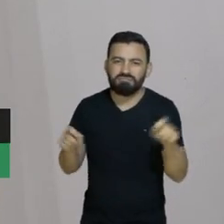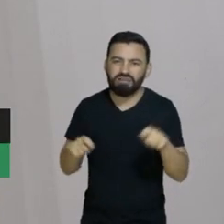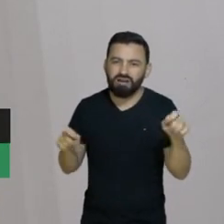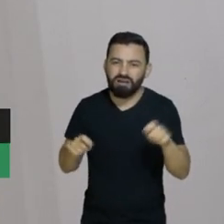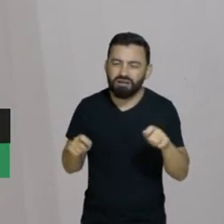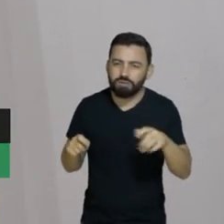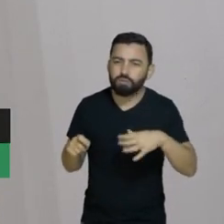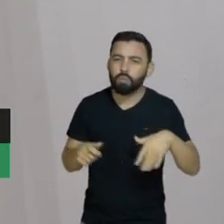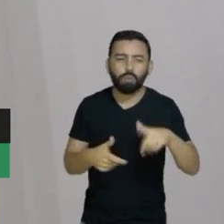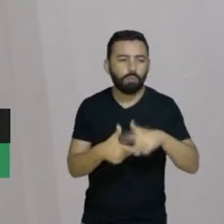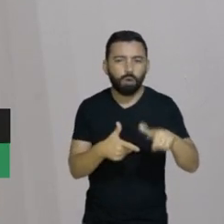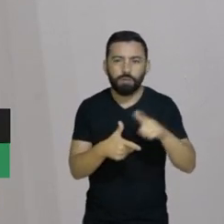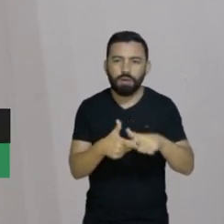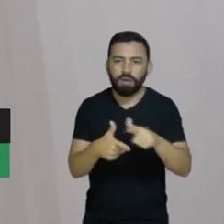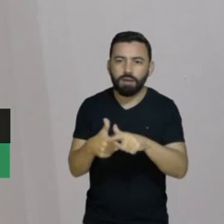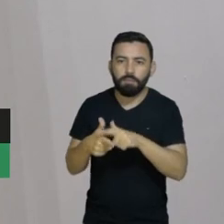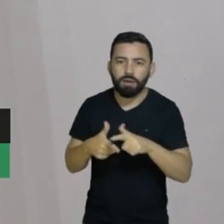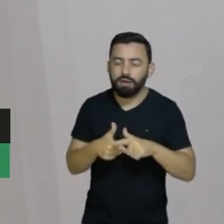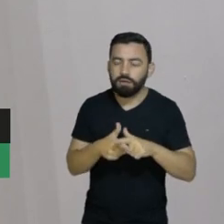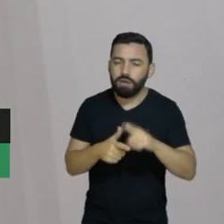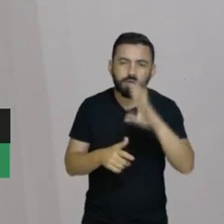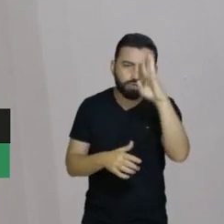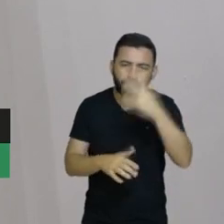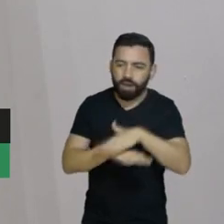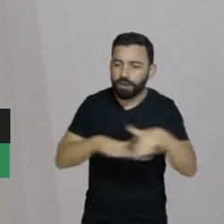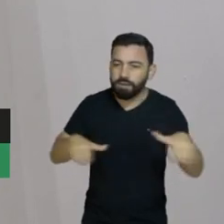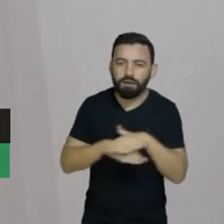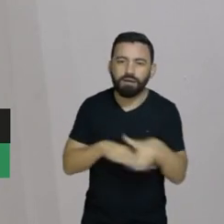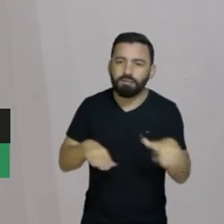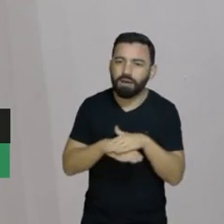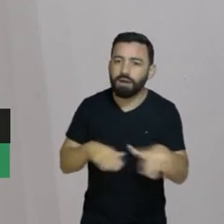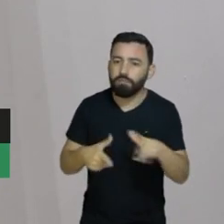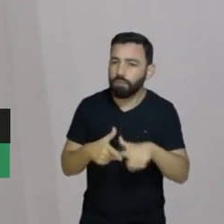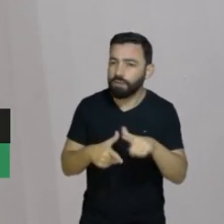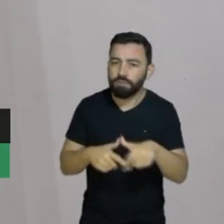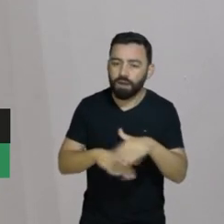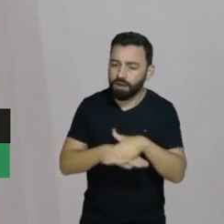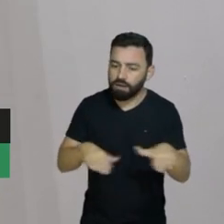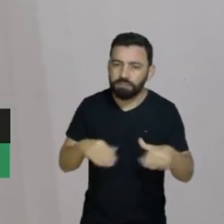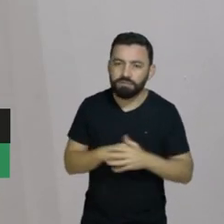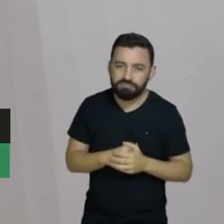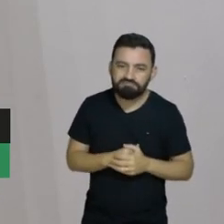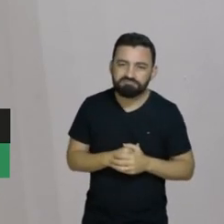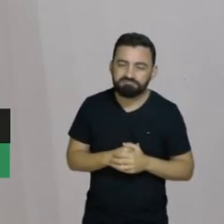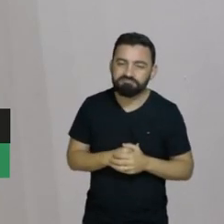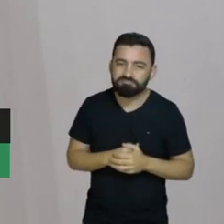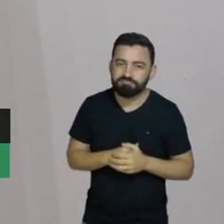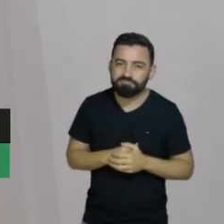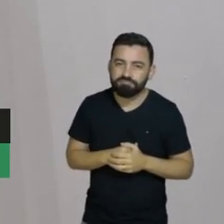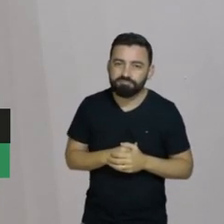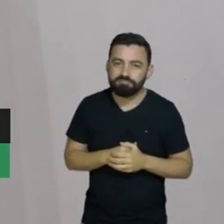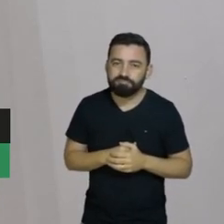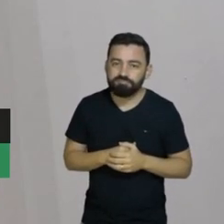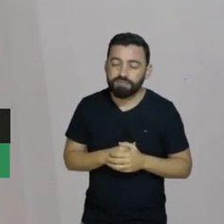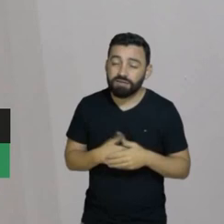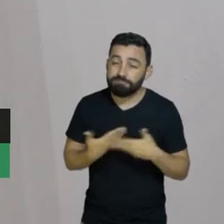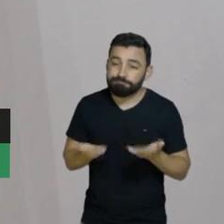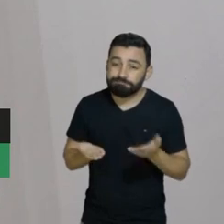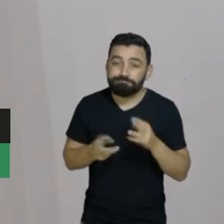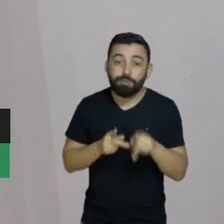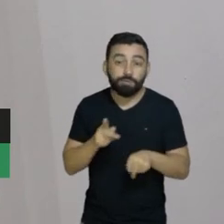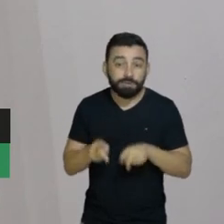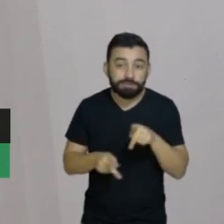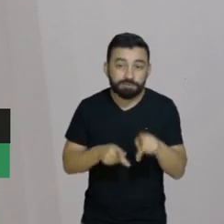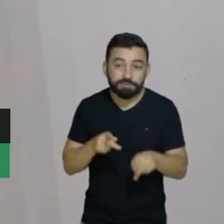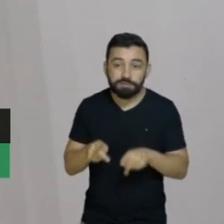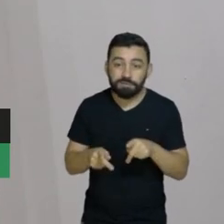nossos problemas resolvidos. Grande parte dos nossos problemas resolvidos. E a população